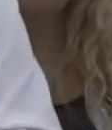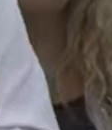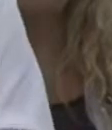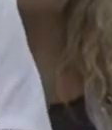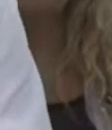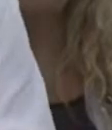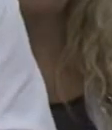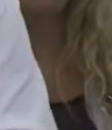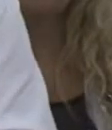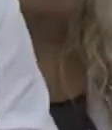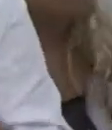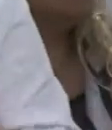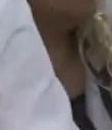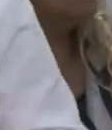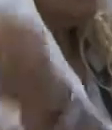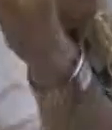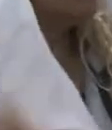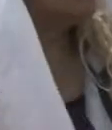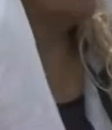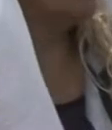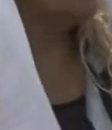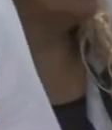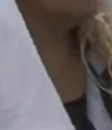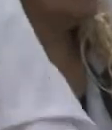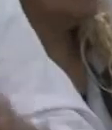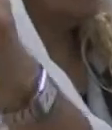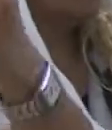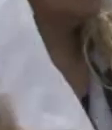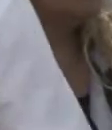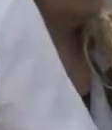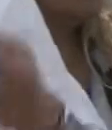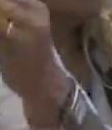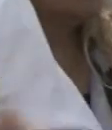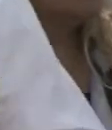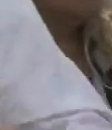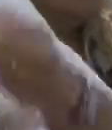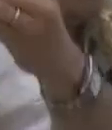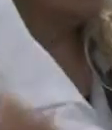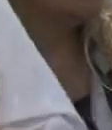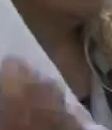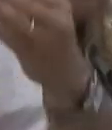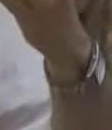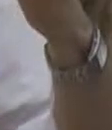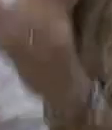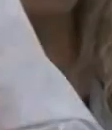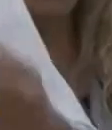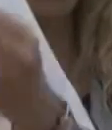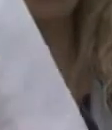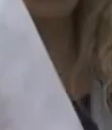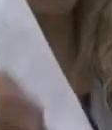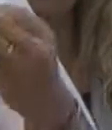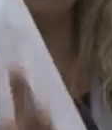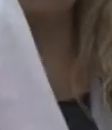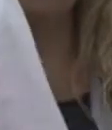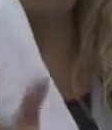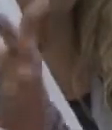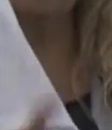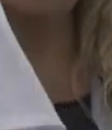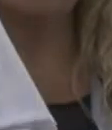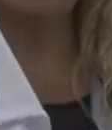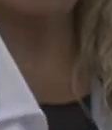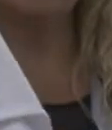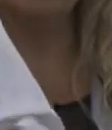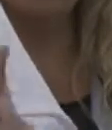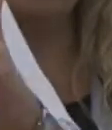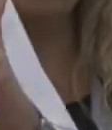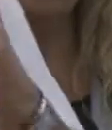não pode haver distinção. Criança é criança. Tanto o rico quanto o pobre tem que receber instrução,